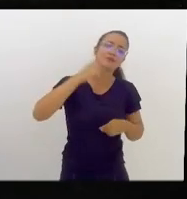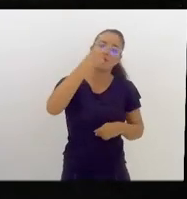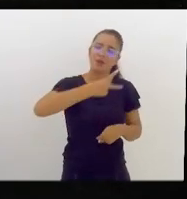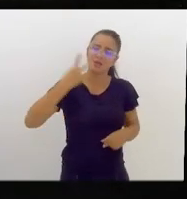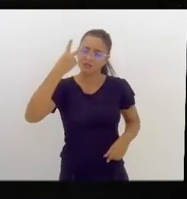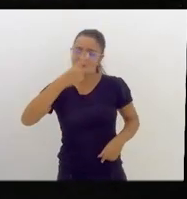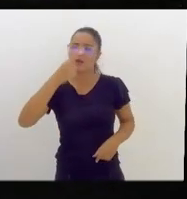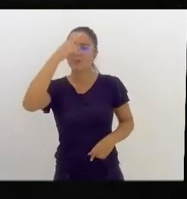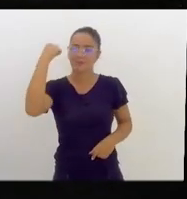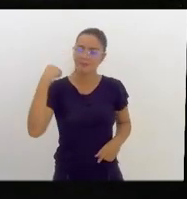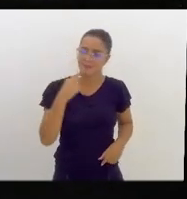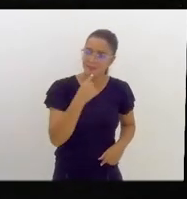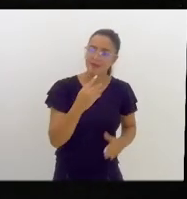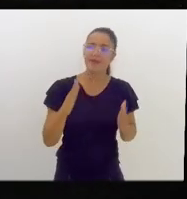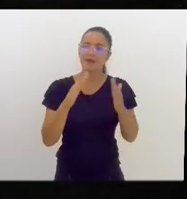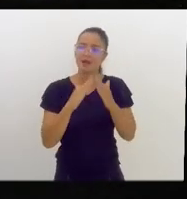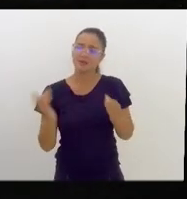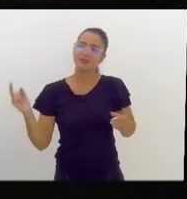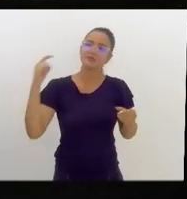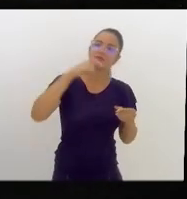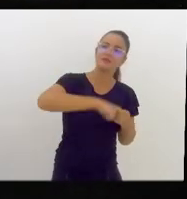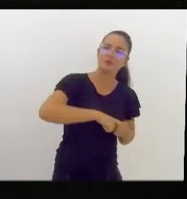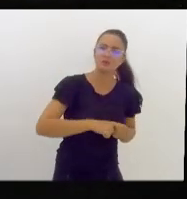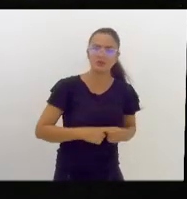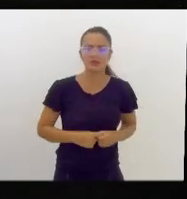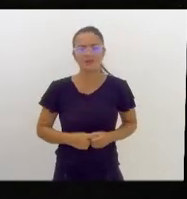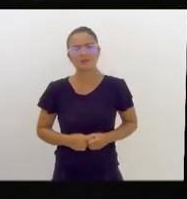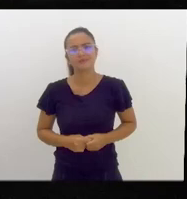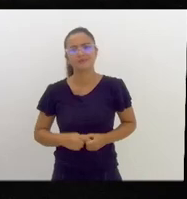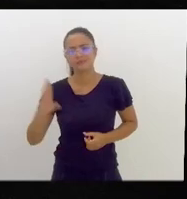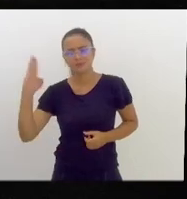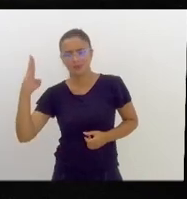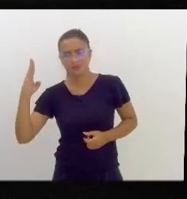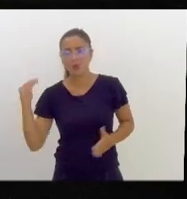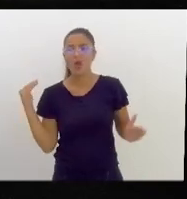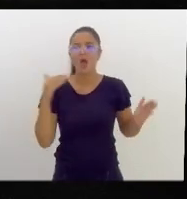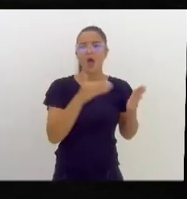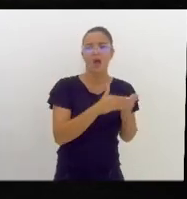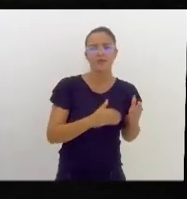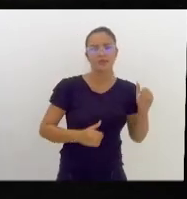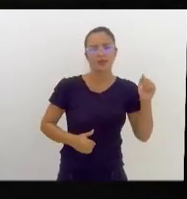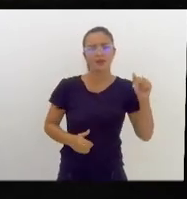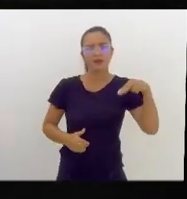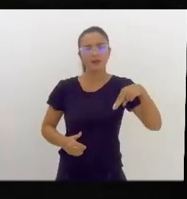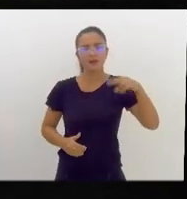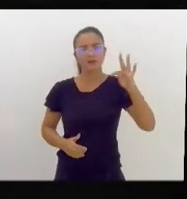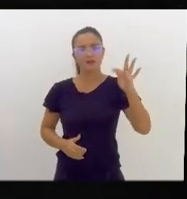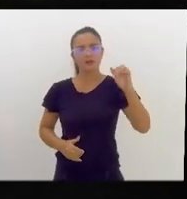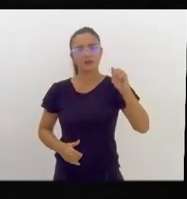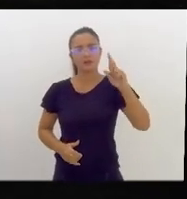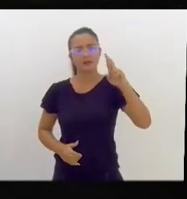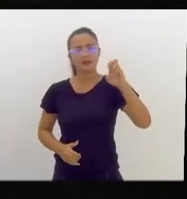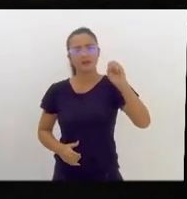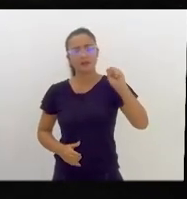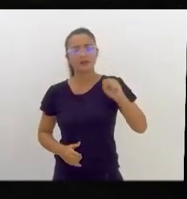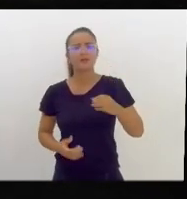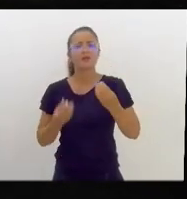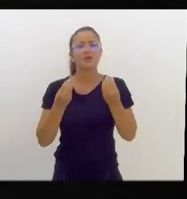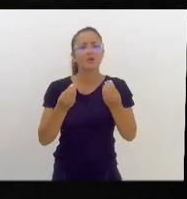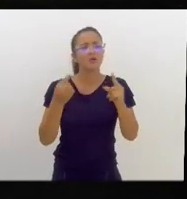2 horas e meia, conseguir chegar em casa saindo de Botafogo até Antares. E isso importava para aquela mulher